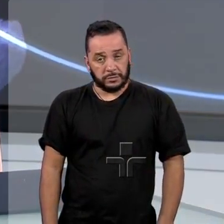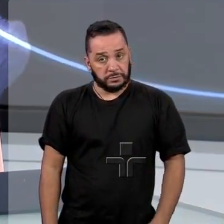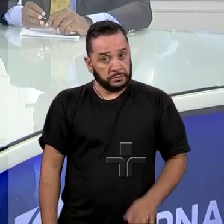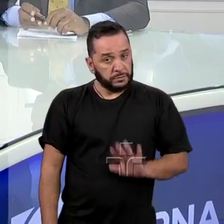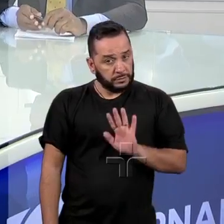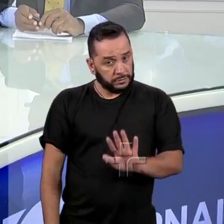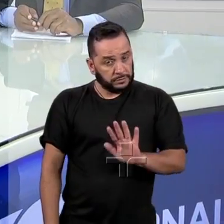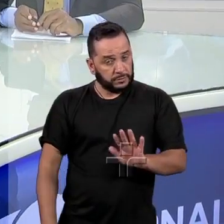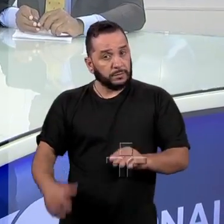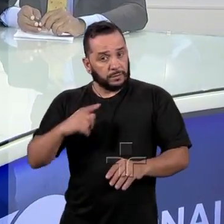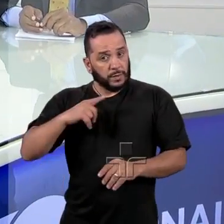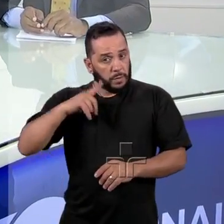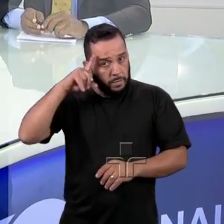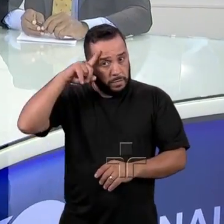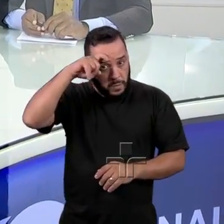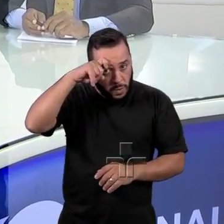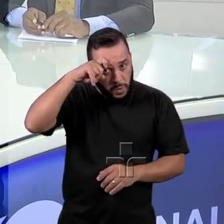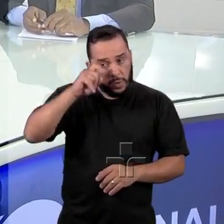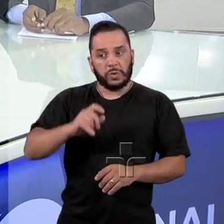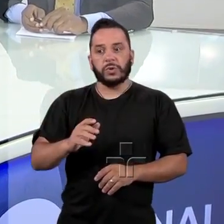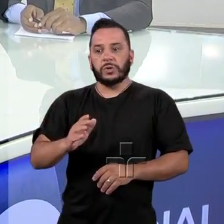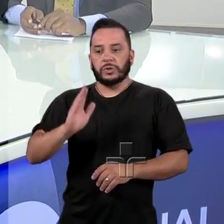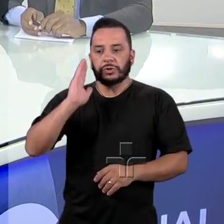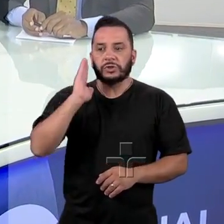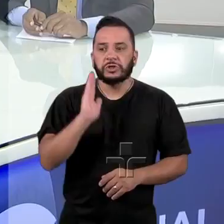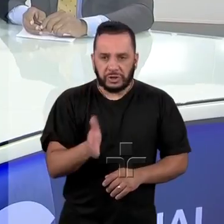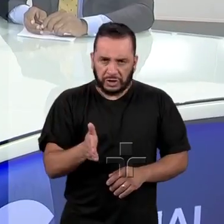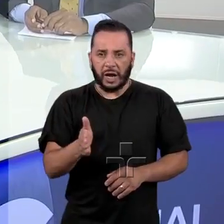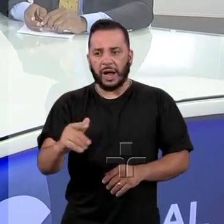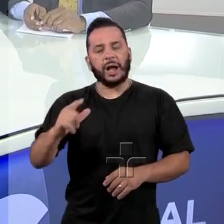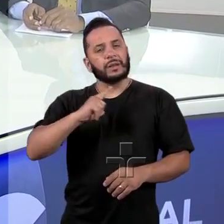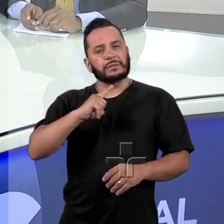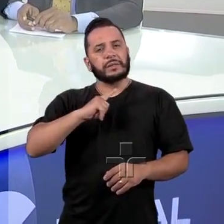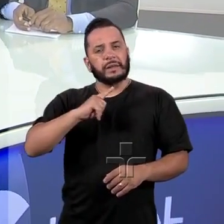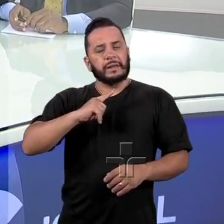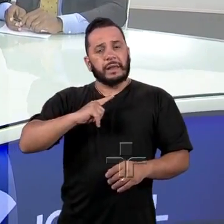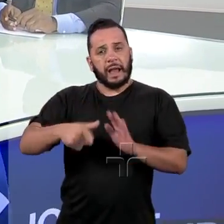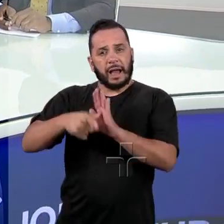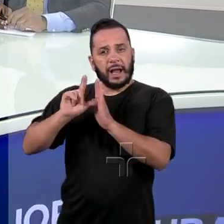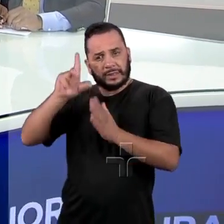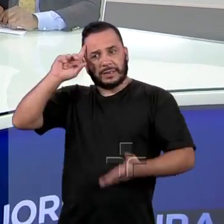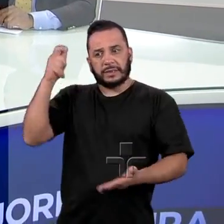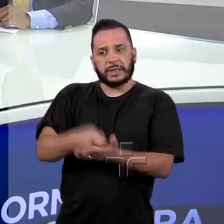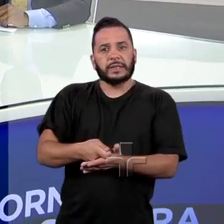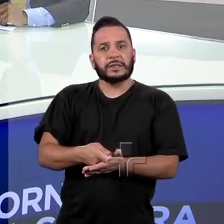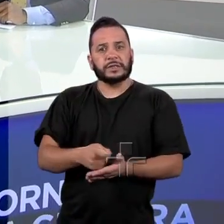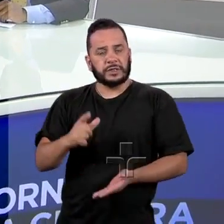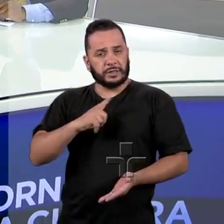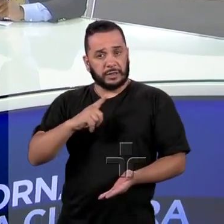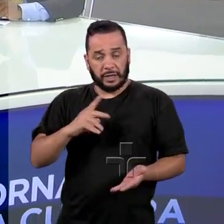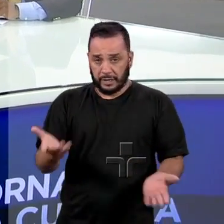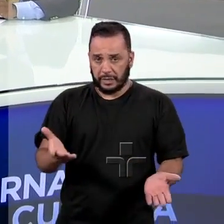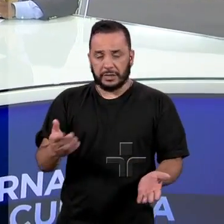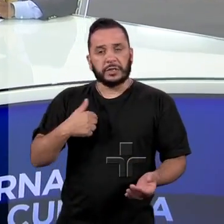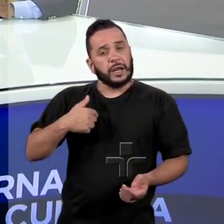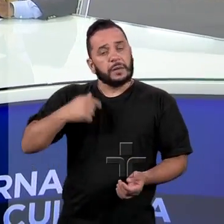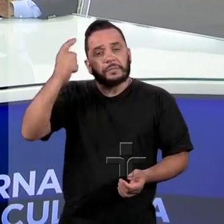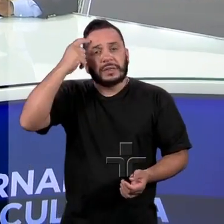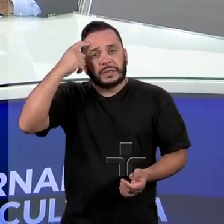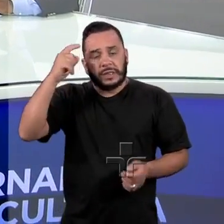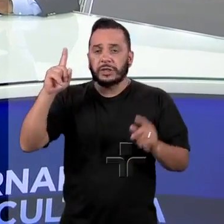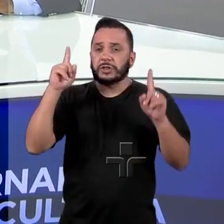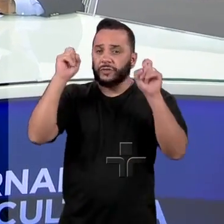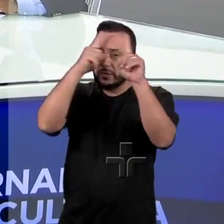Moro se antecipando e já fazendo pressão para a renovação da medida provisória, já pensando na dificuldade